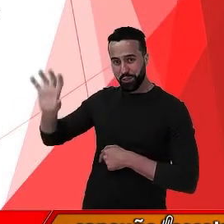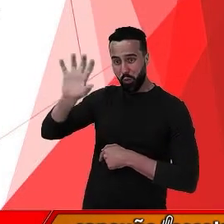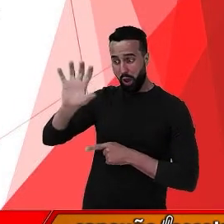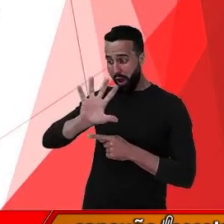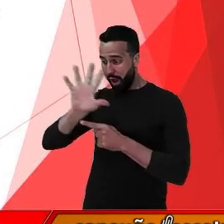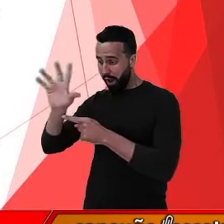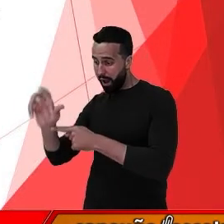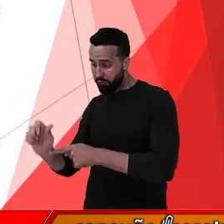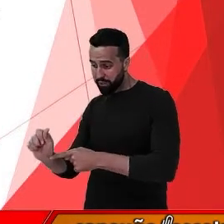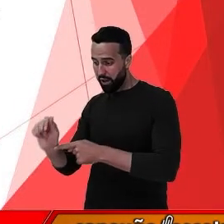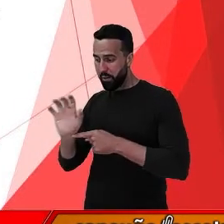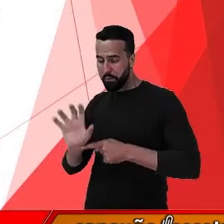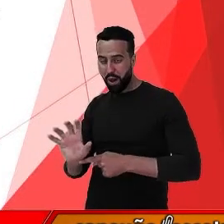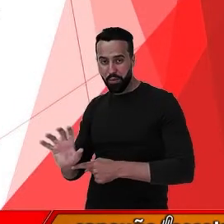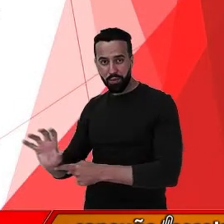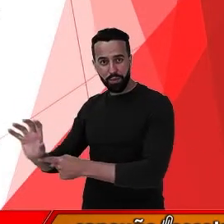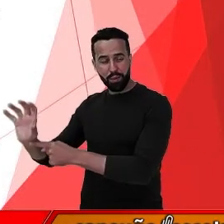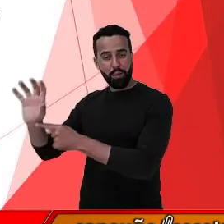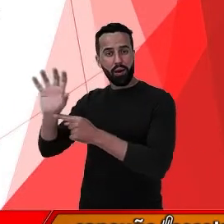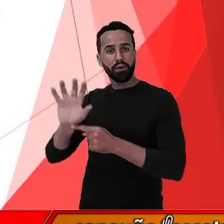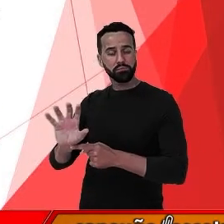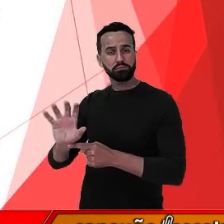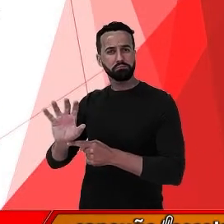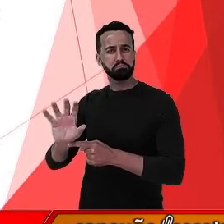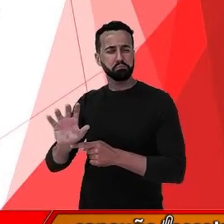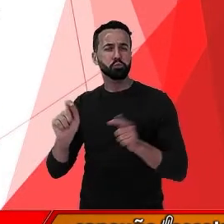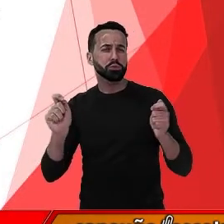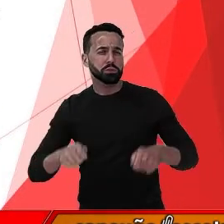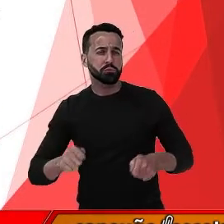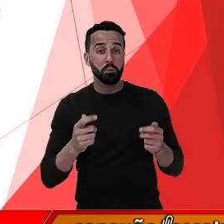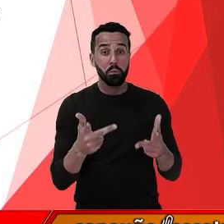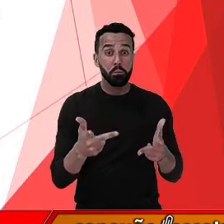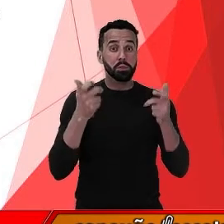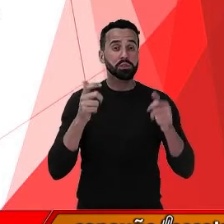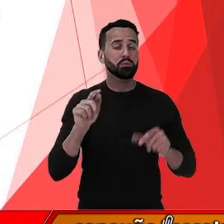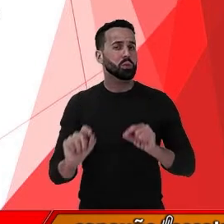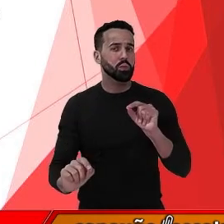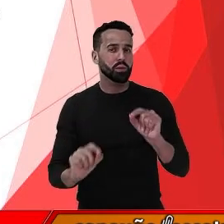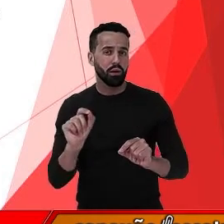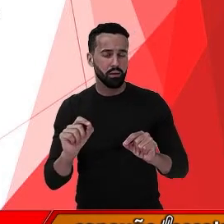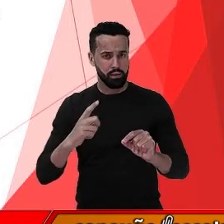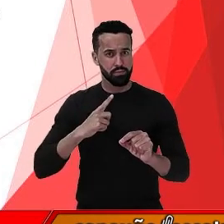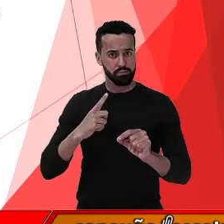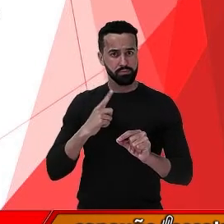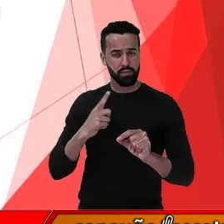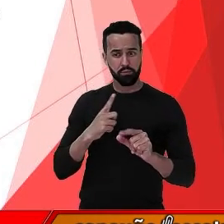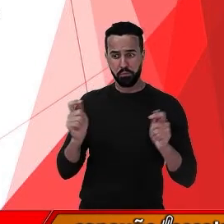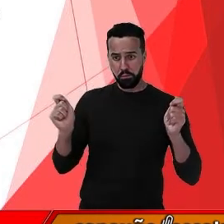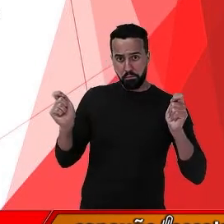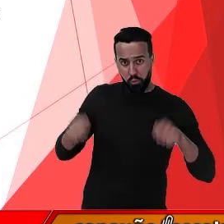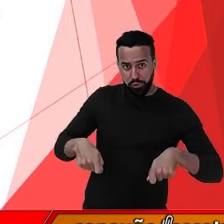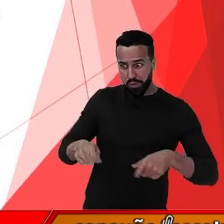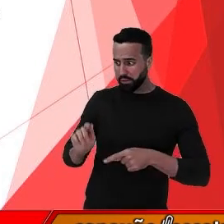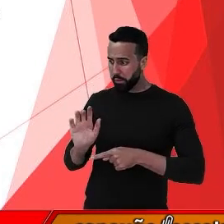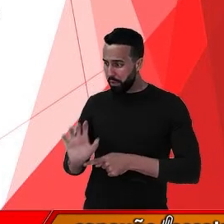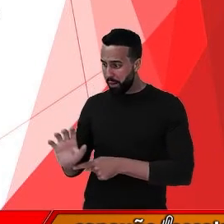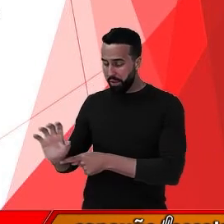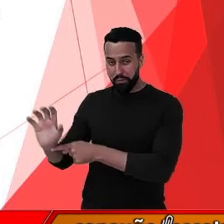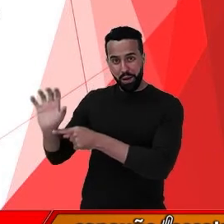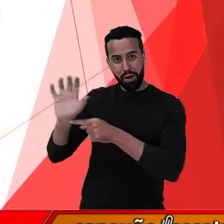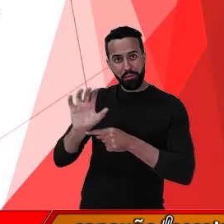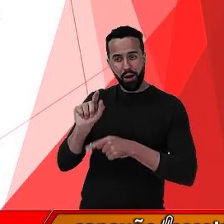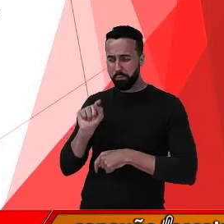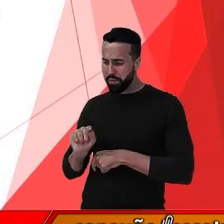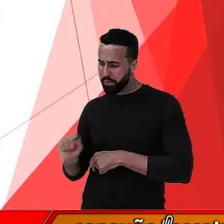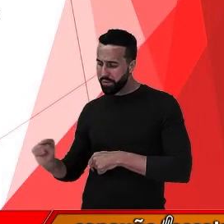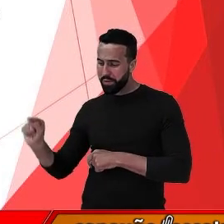africano? Isso mesmo, ao olhar para a África, nós vamos perceber que existem possibilidades de regionalizar. E a que nós vamos ver aqui